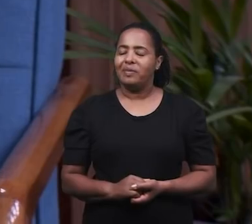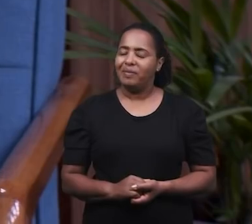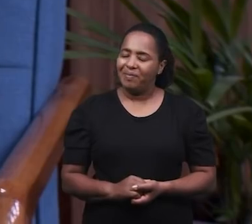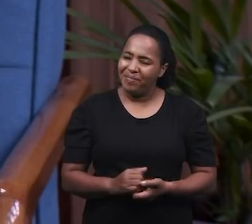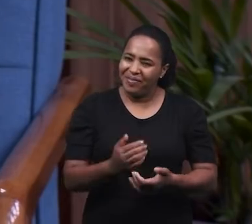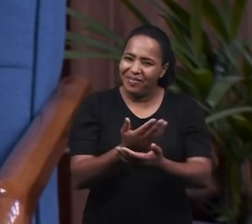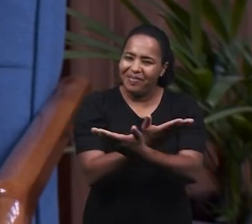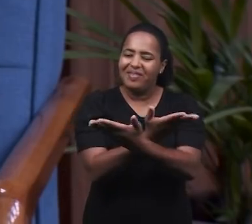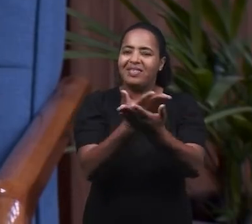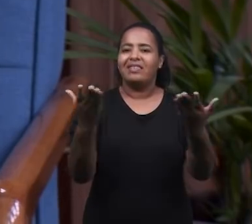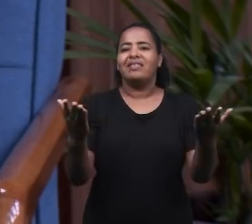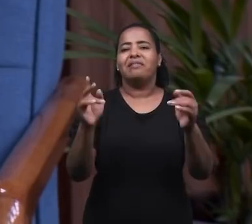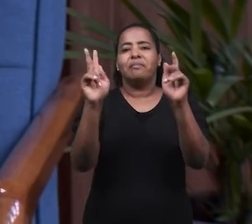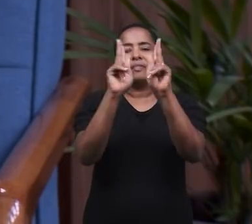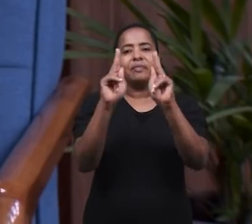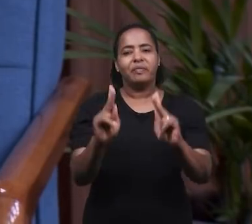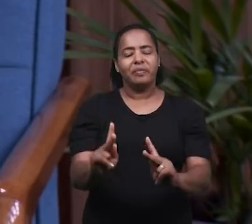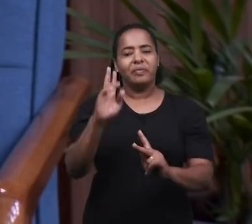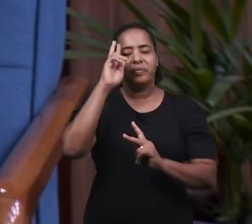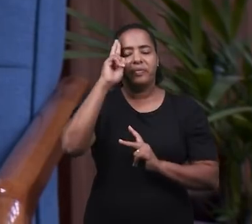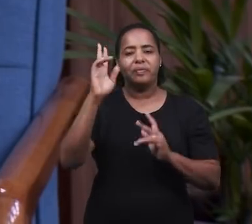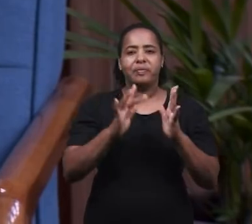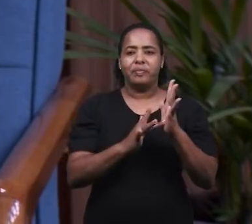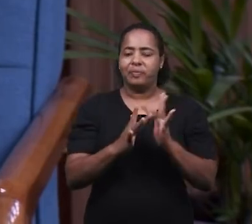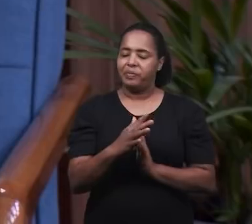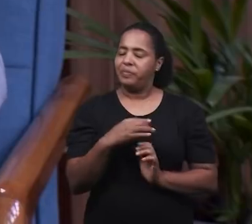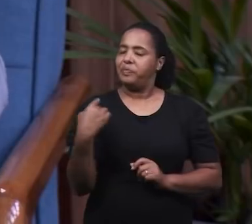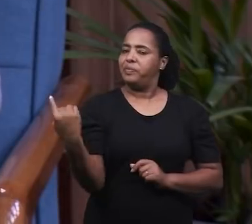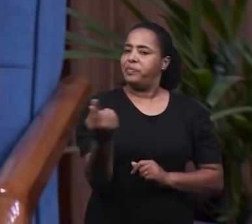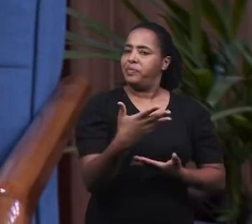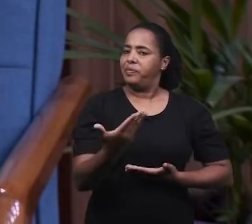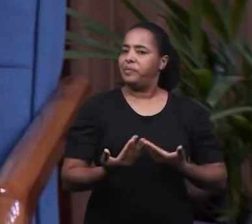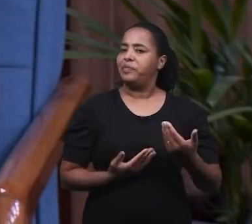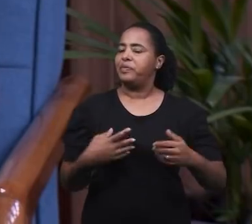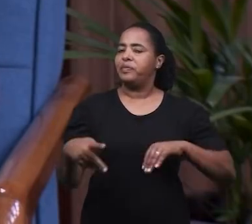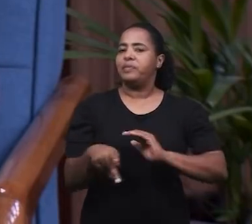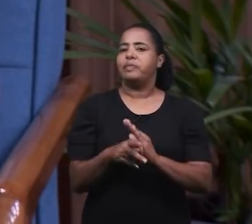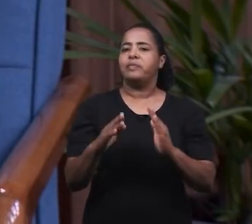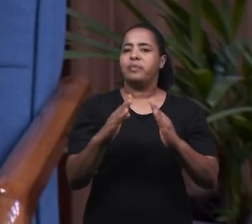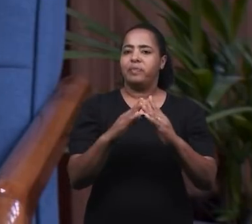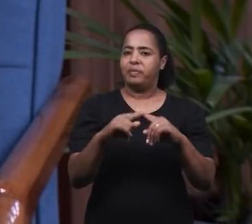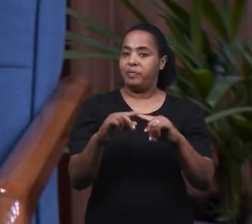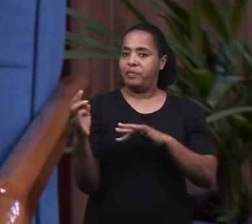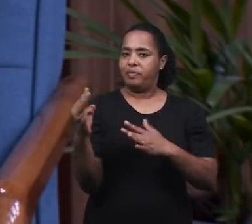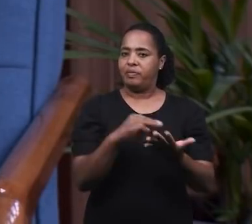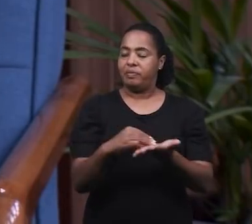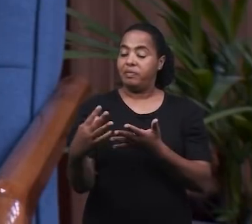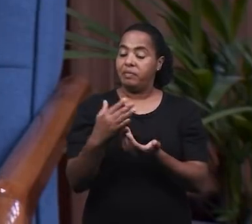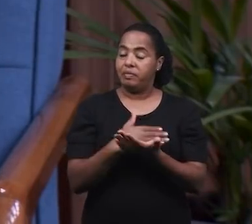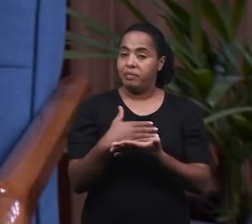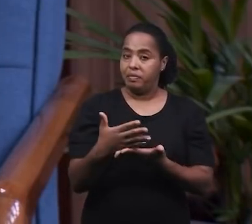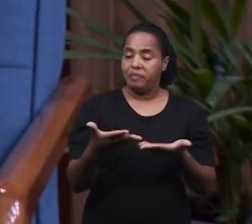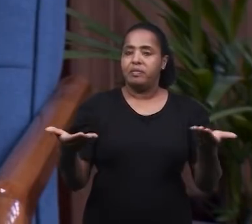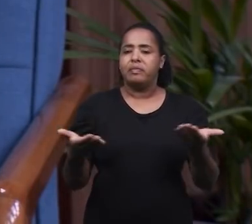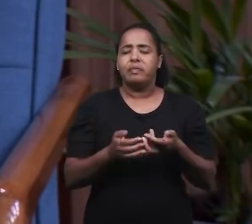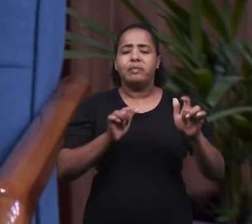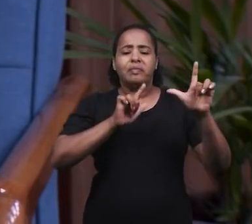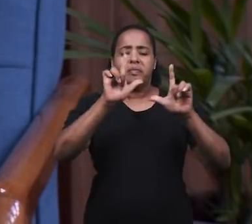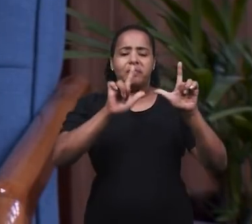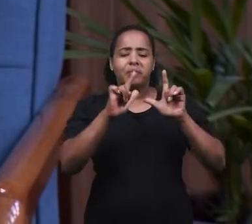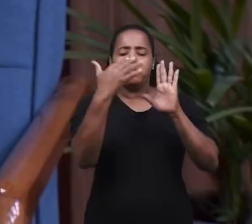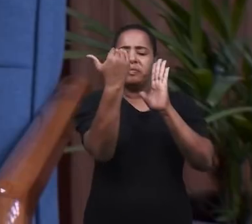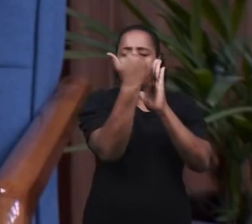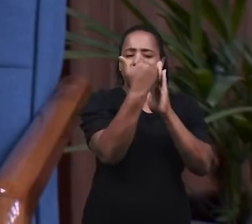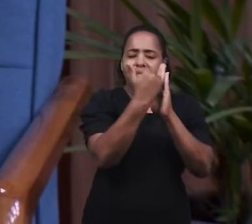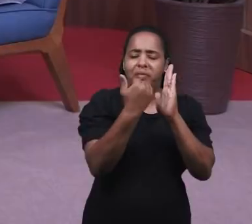Eu saúdo a todos com a paz do Senhor Jesus. Nós somos a Igreja Cristã Maranata. Estamos começando agora mais uma edição